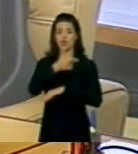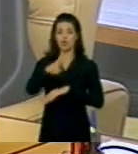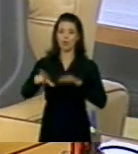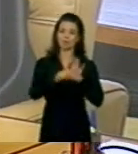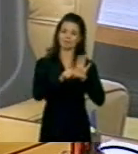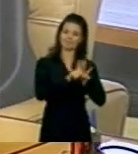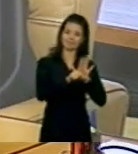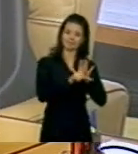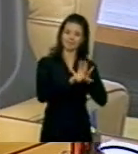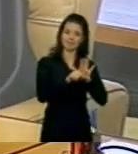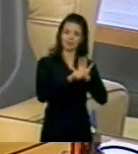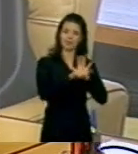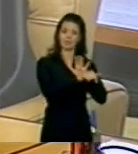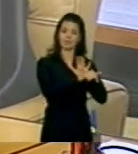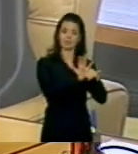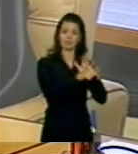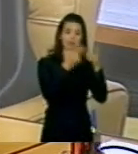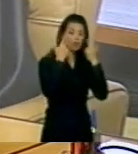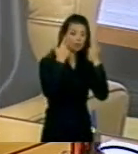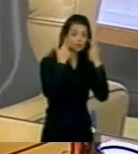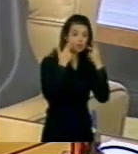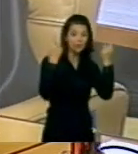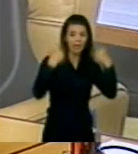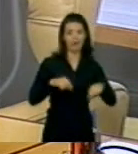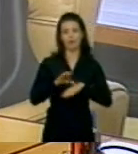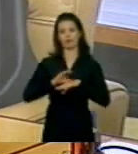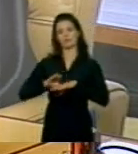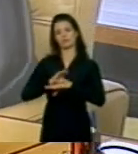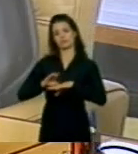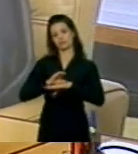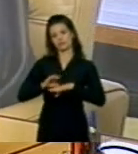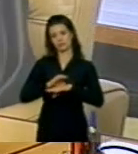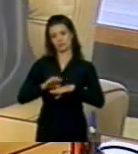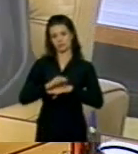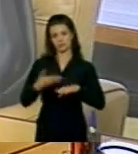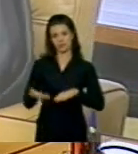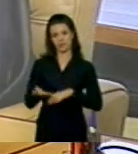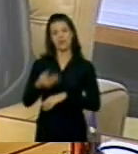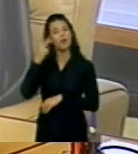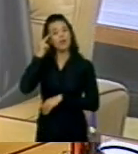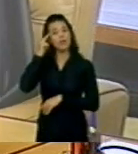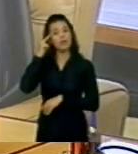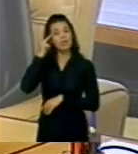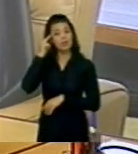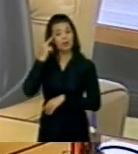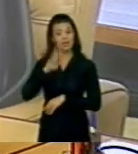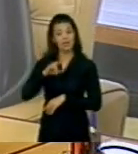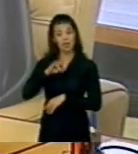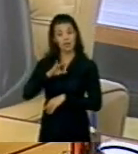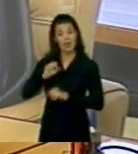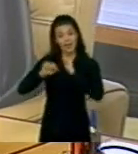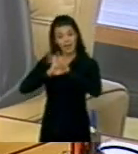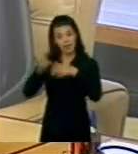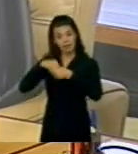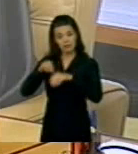consequências derrogatórias do postulado republicano, às hipóteses que não estejam expressamente previstas